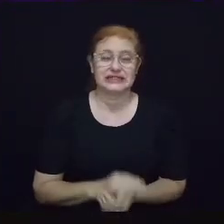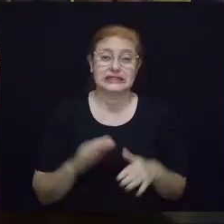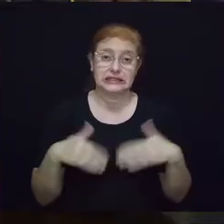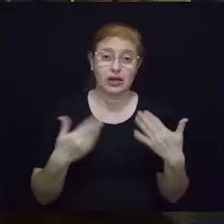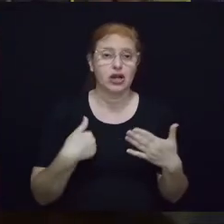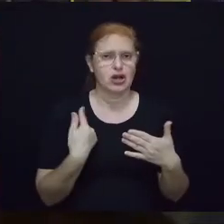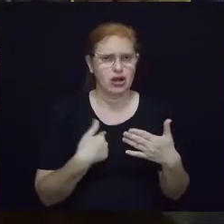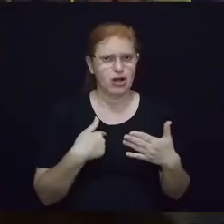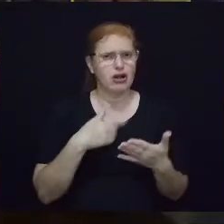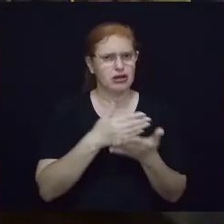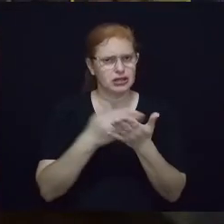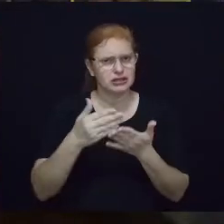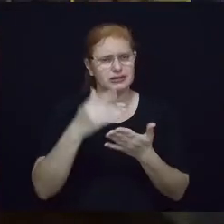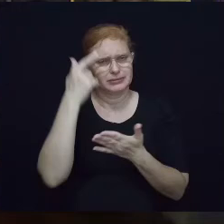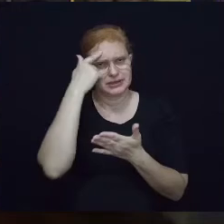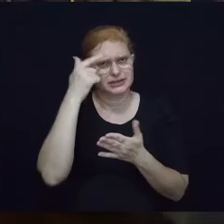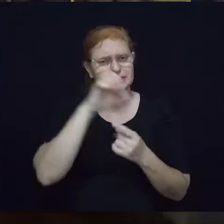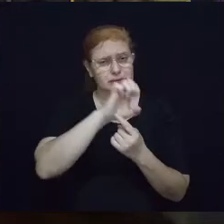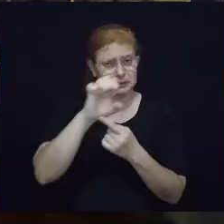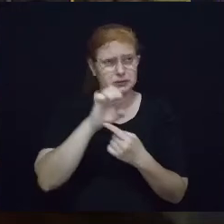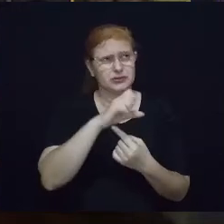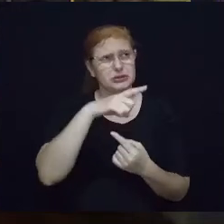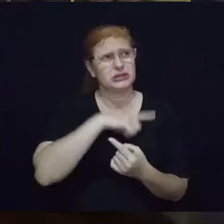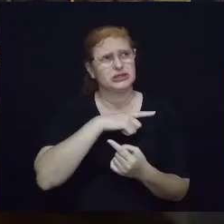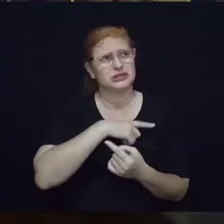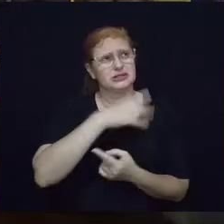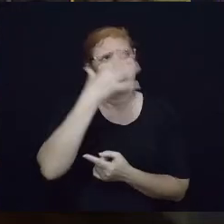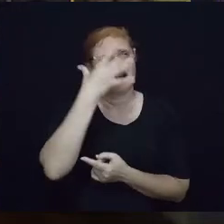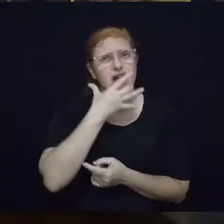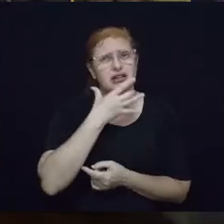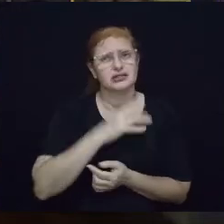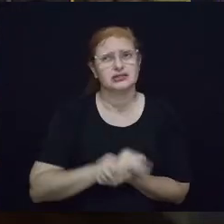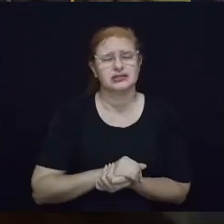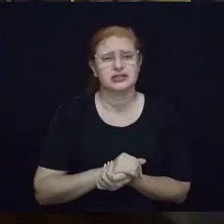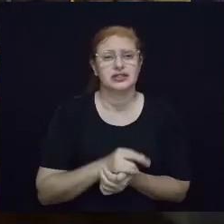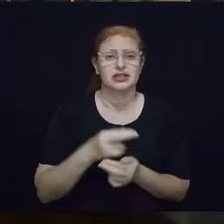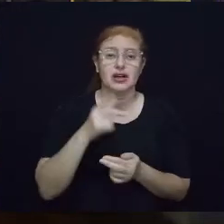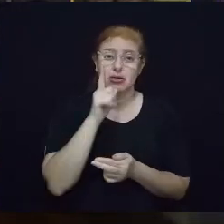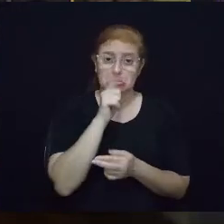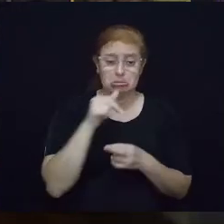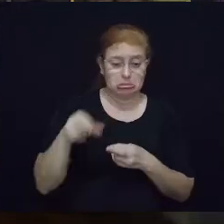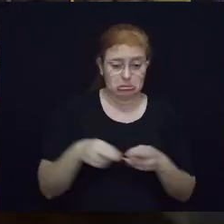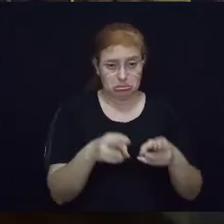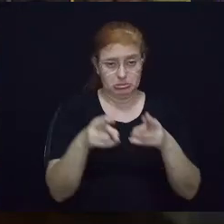quando nós começamos a pensar na exposição, eu tinha, acho que, o Rio, né, Neiva?